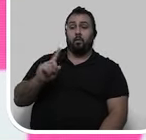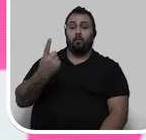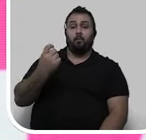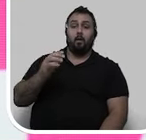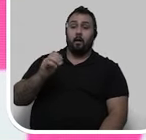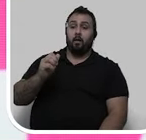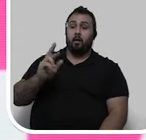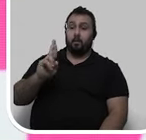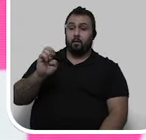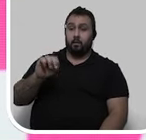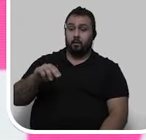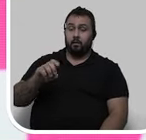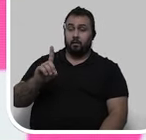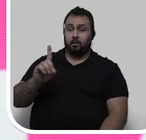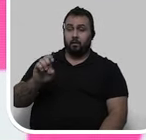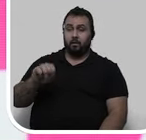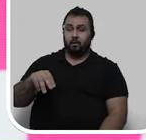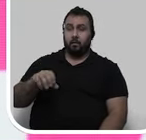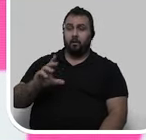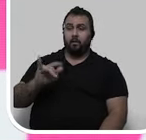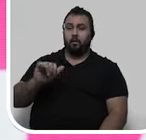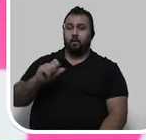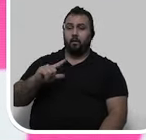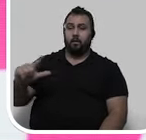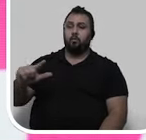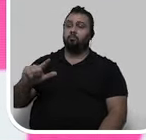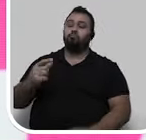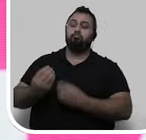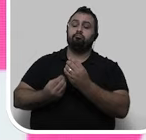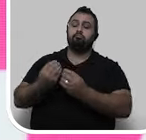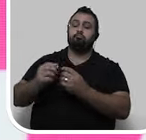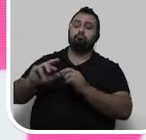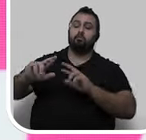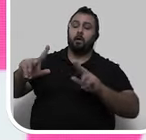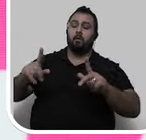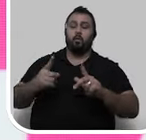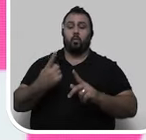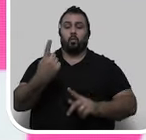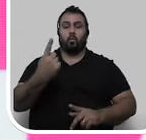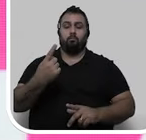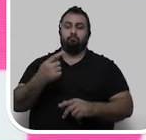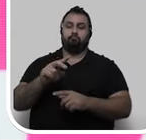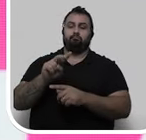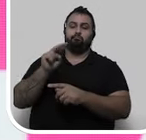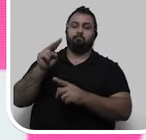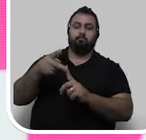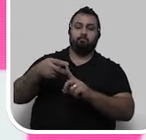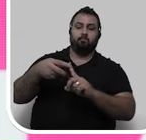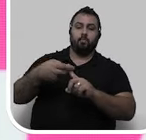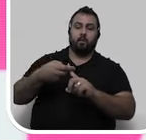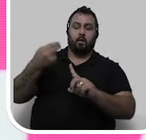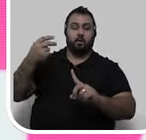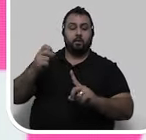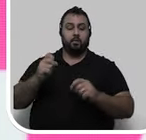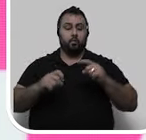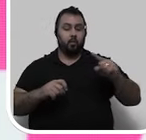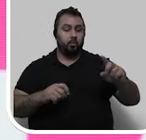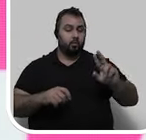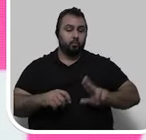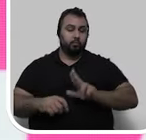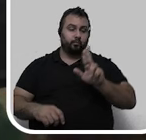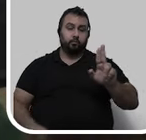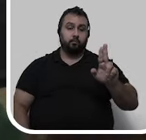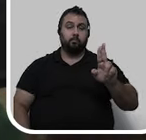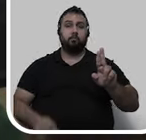válida de um usuário válido, e aí como que eu consigo diferenciar um atacante de um usuário? Especialmente, como as meninas